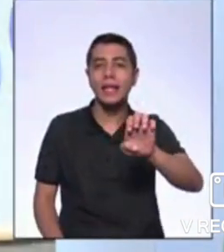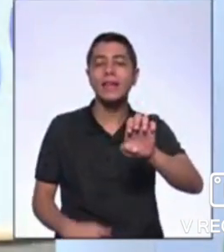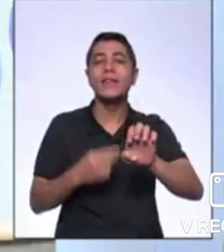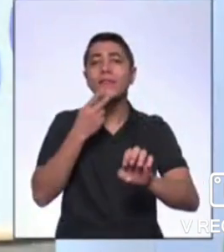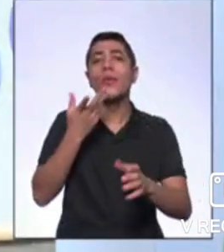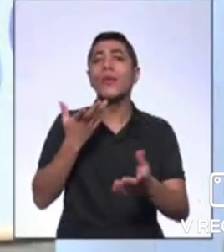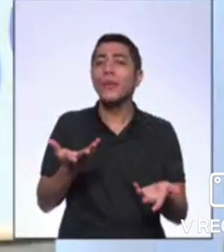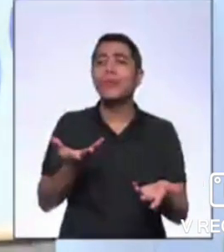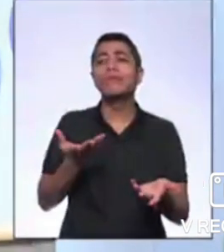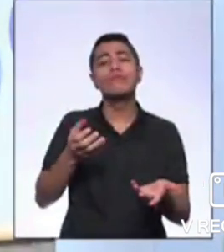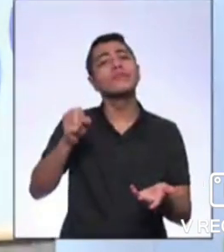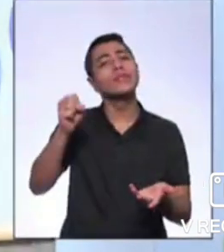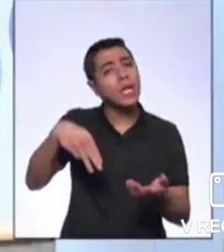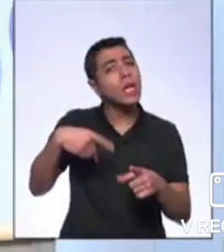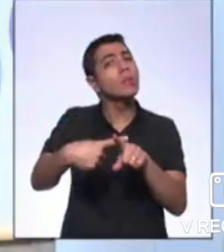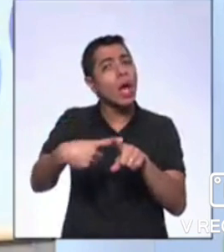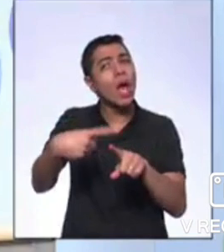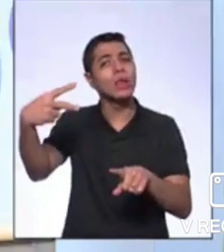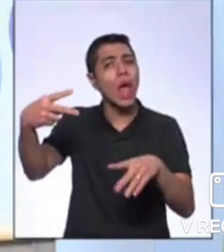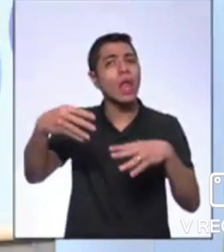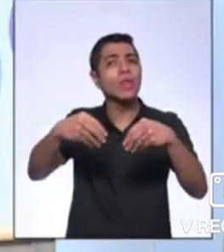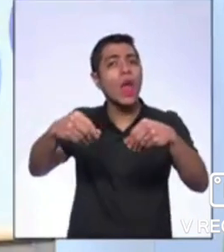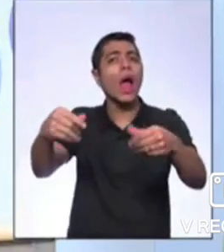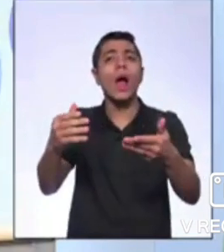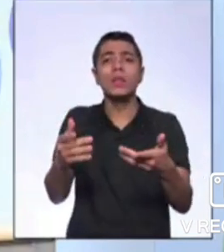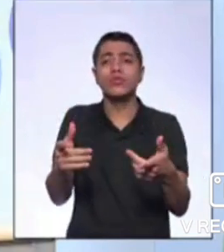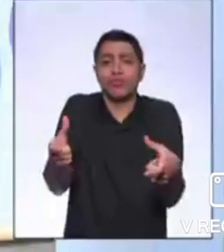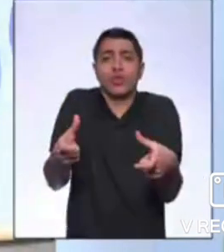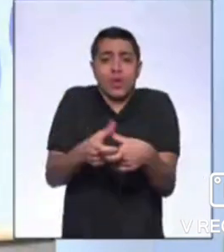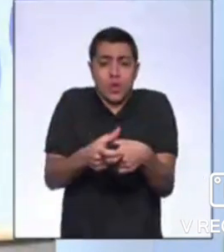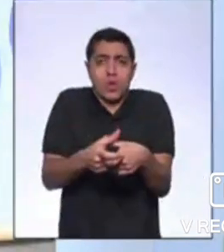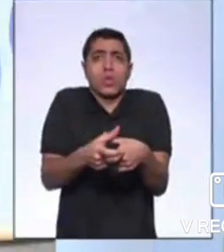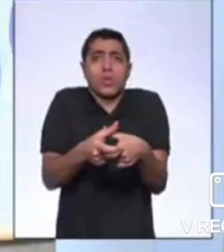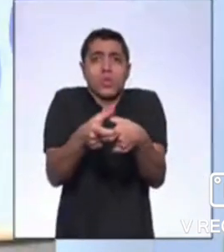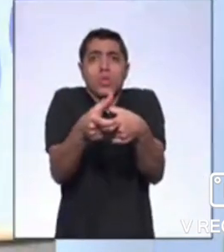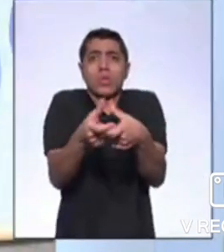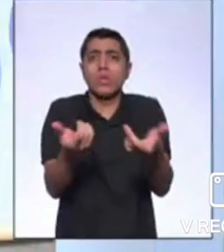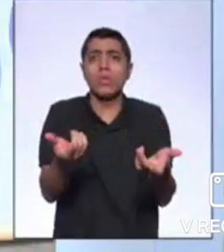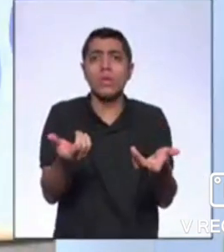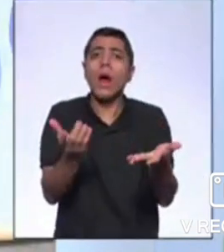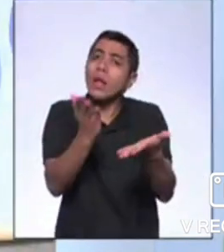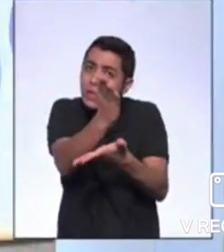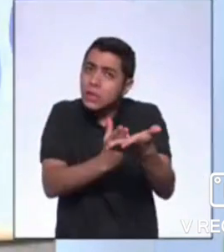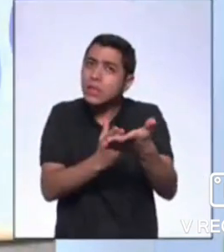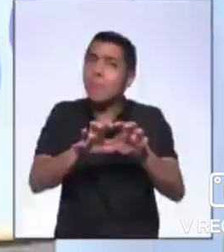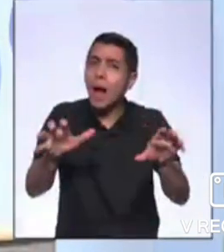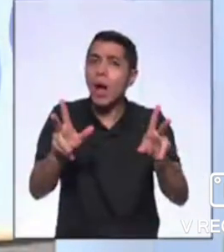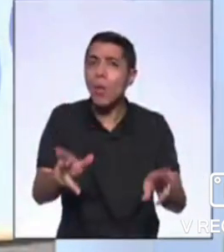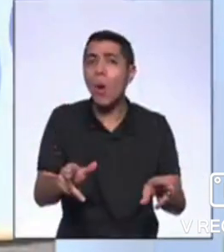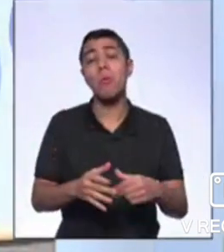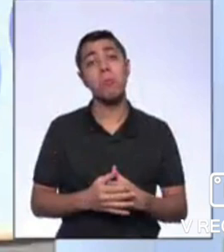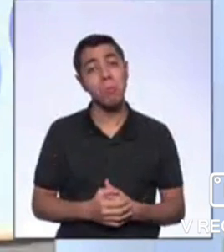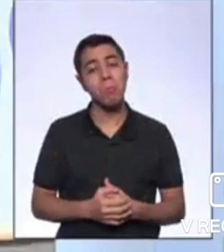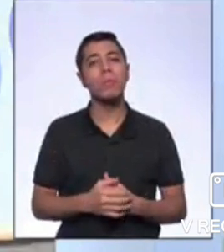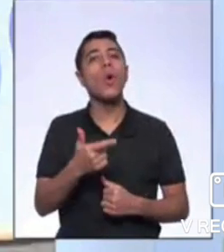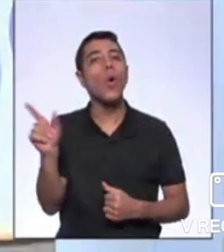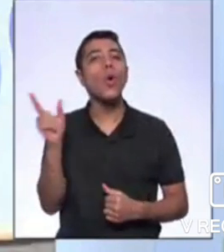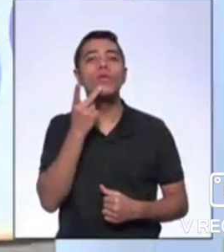não dividido igualmente. O Guilherme coloca: sim, porque os territórios são próximos.